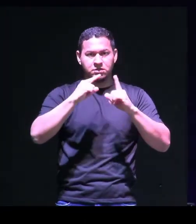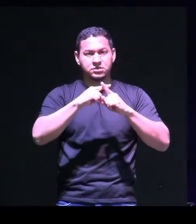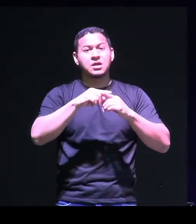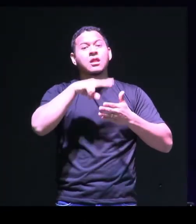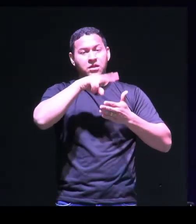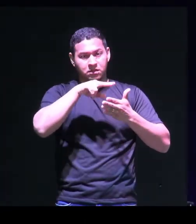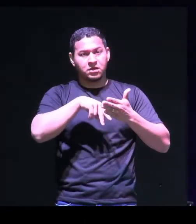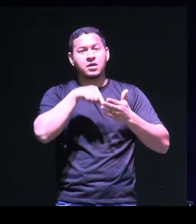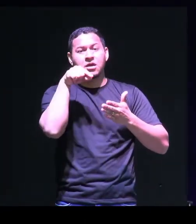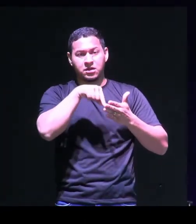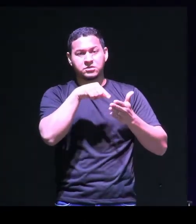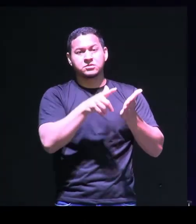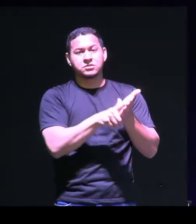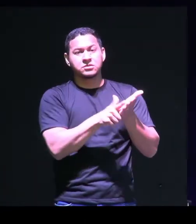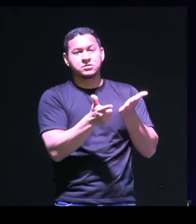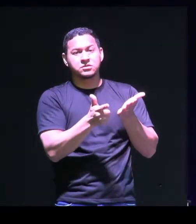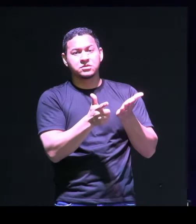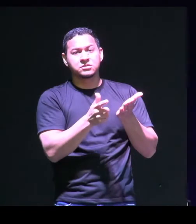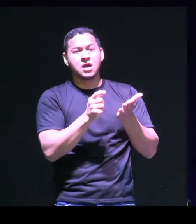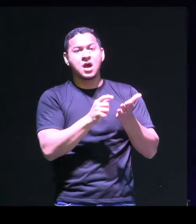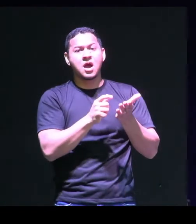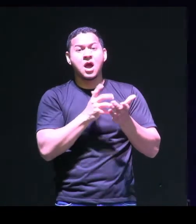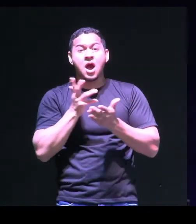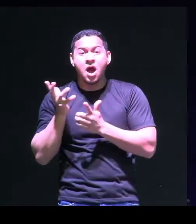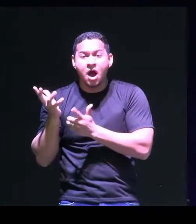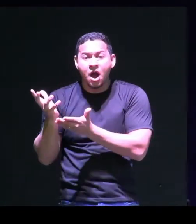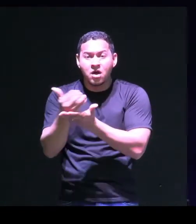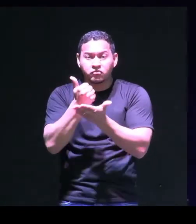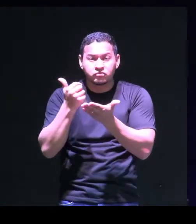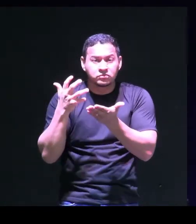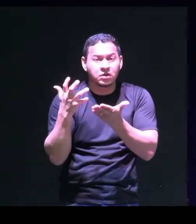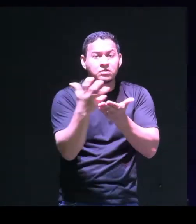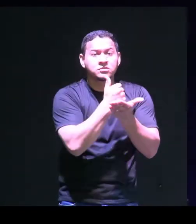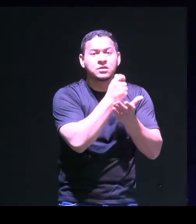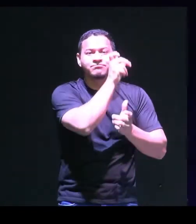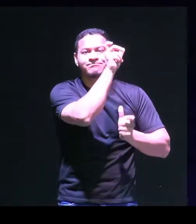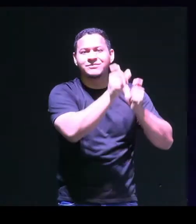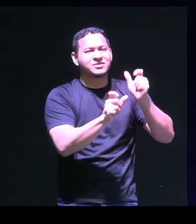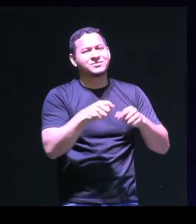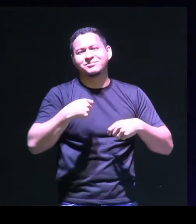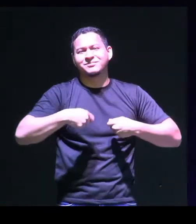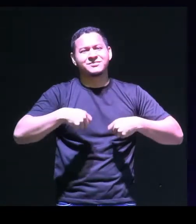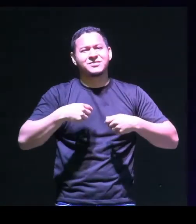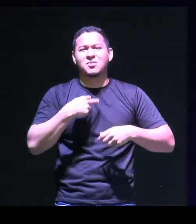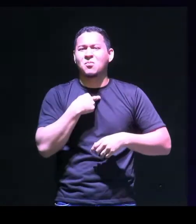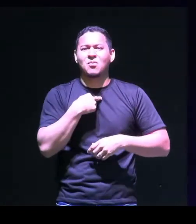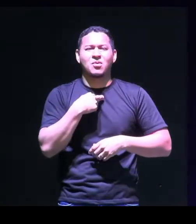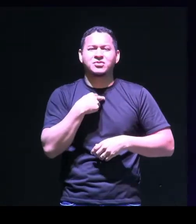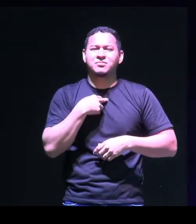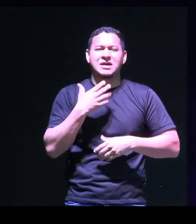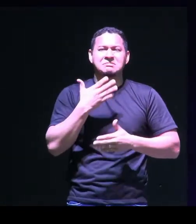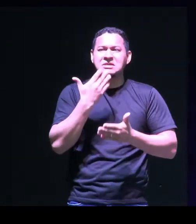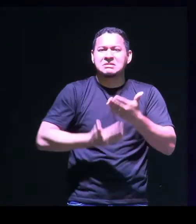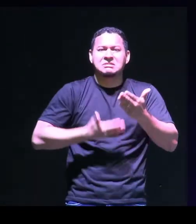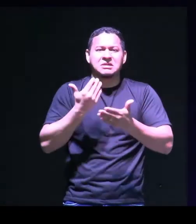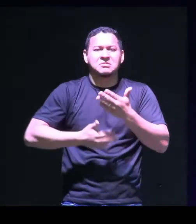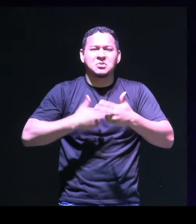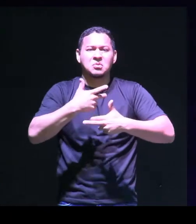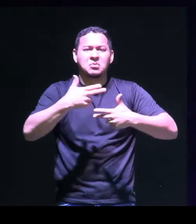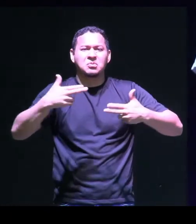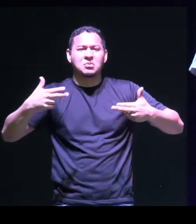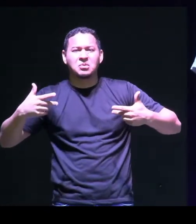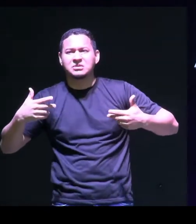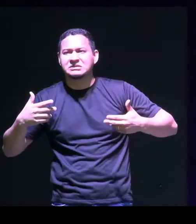leiam esse livro, sobre alcançando pessoas. Não podemos mais gastar tempo com as coisas dessa vida. Sabe, Jesus